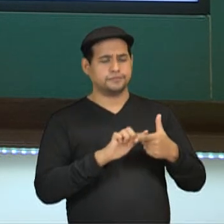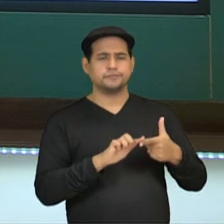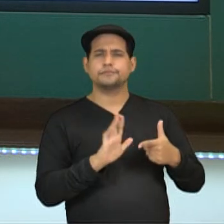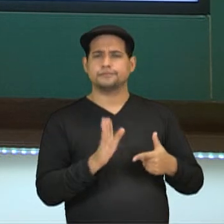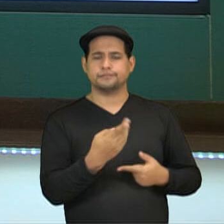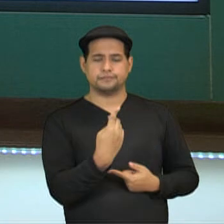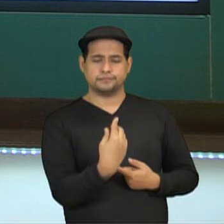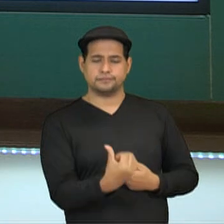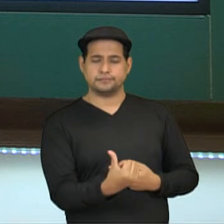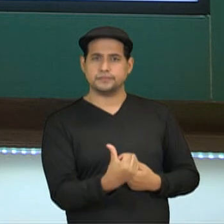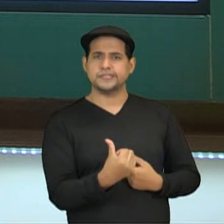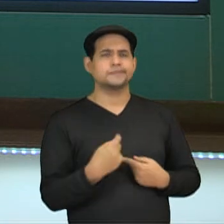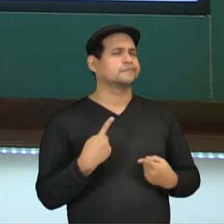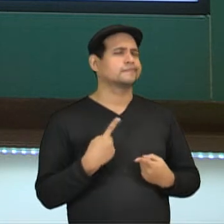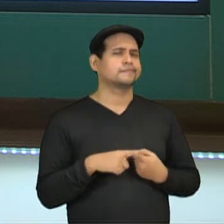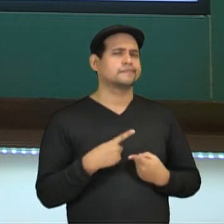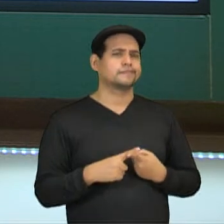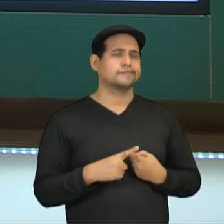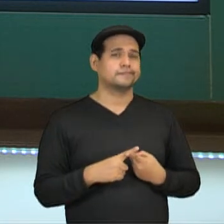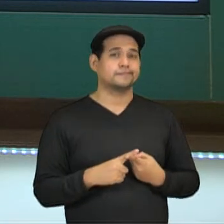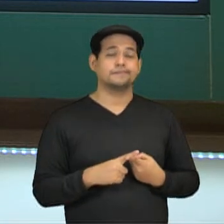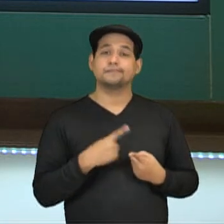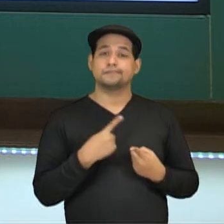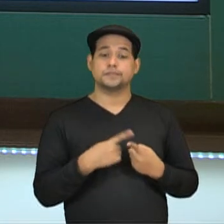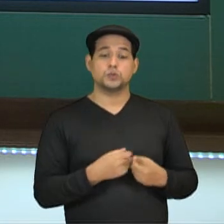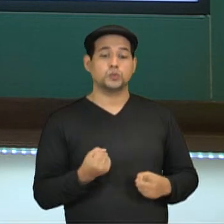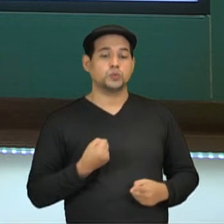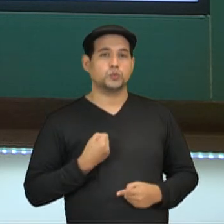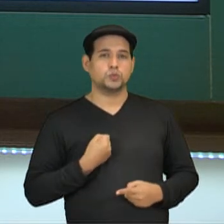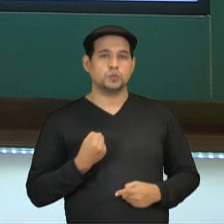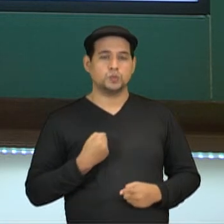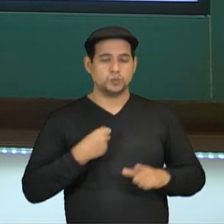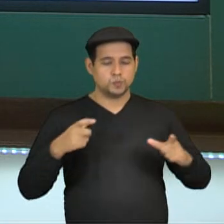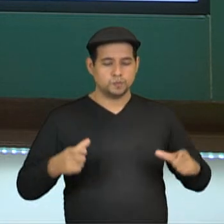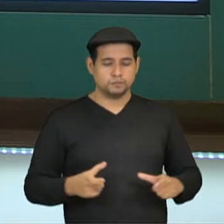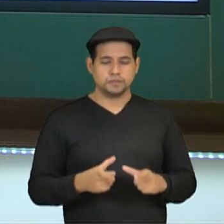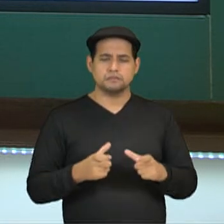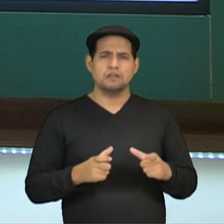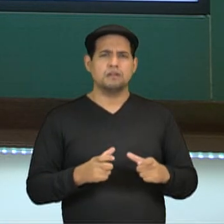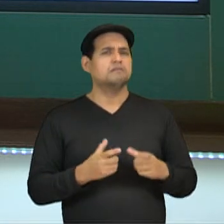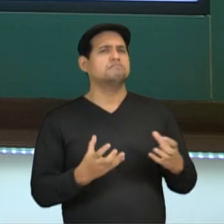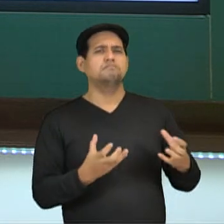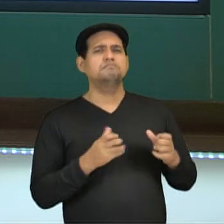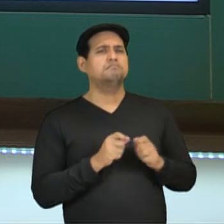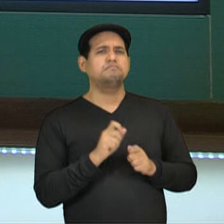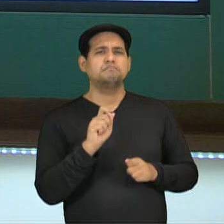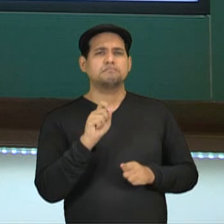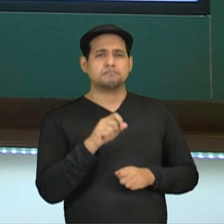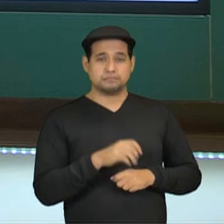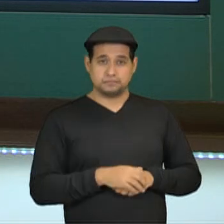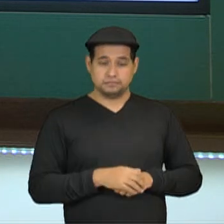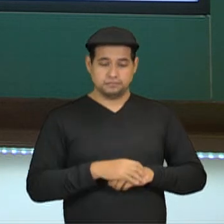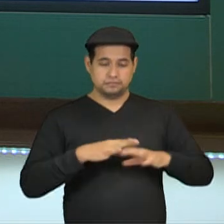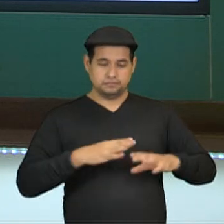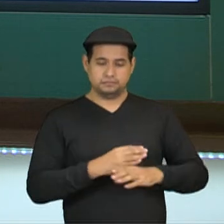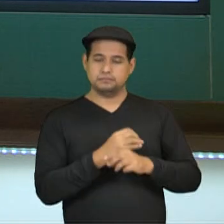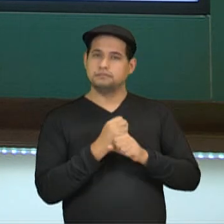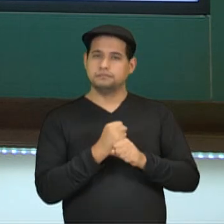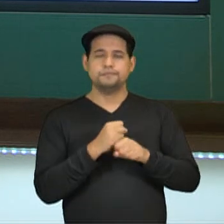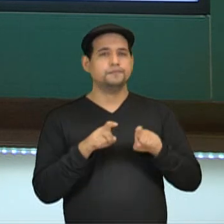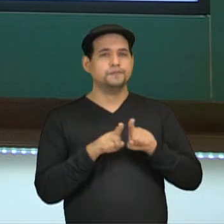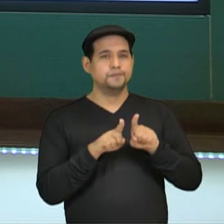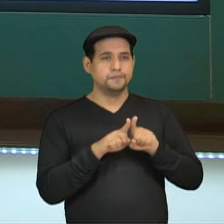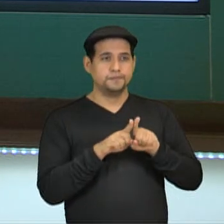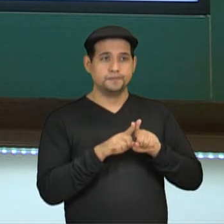por 16. Por quê? Trabalhar com números menores, tá bom? Então, o que eu quero que você faça? Calcule o